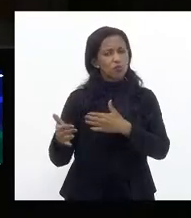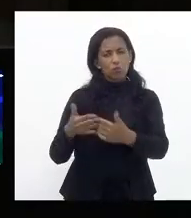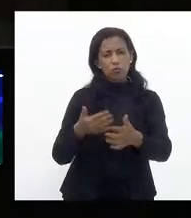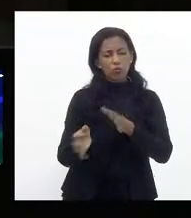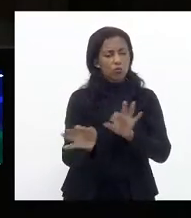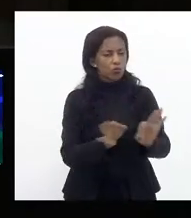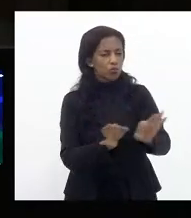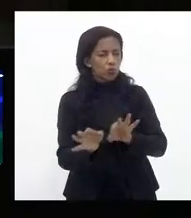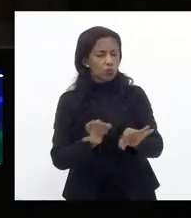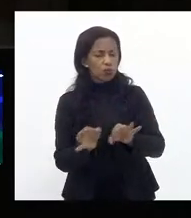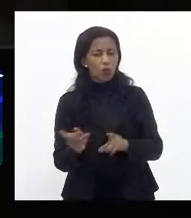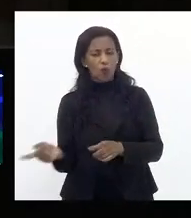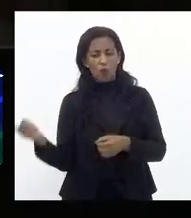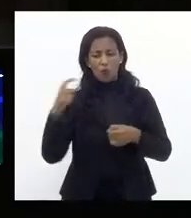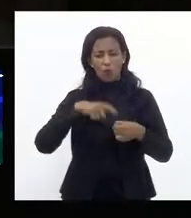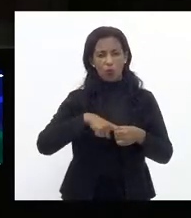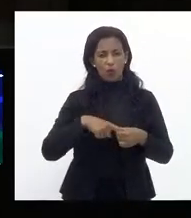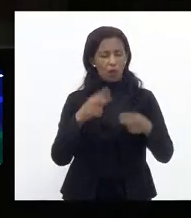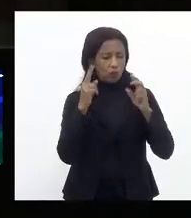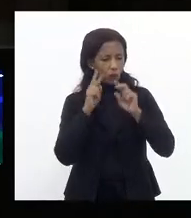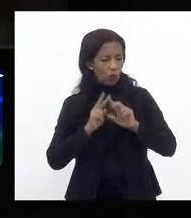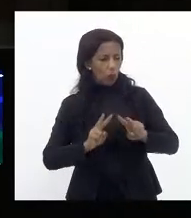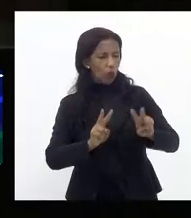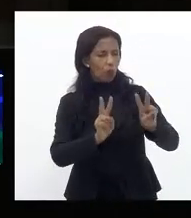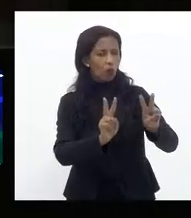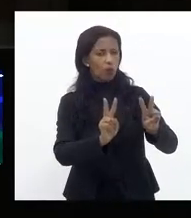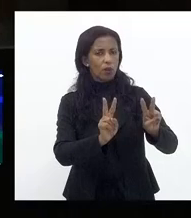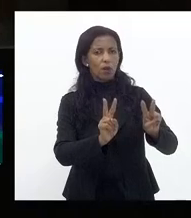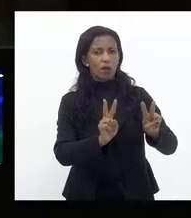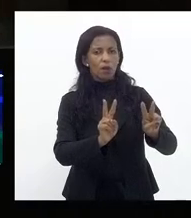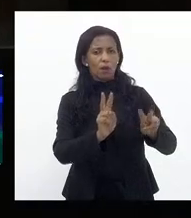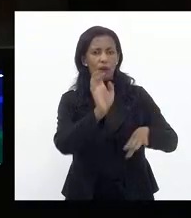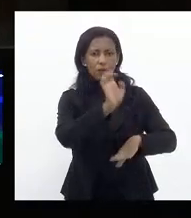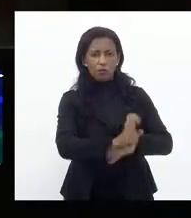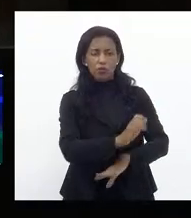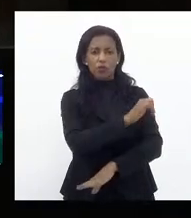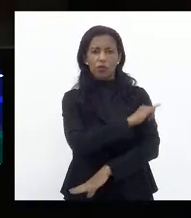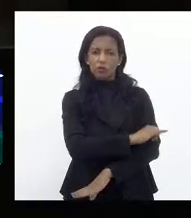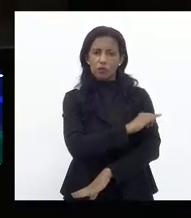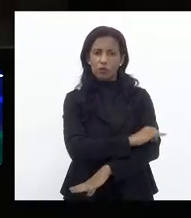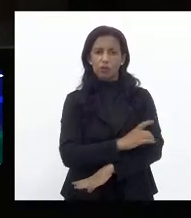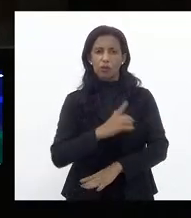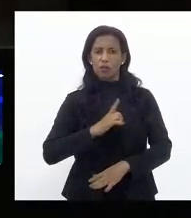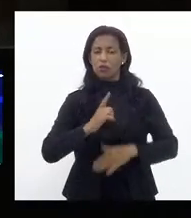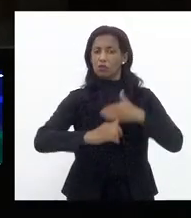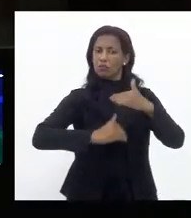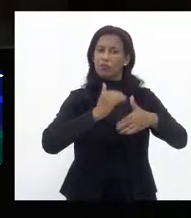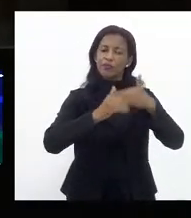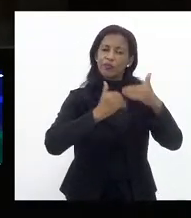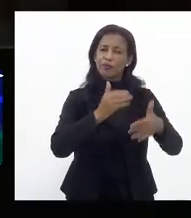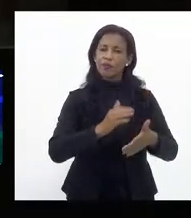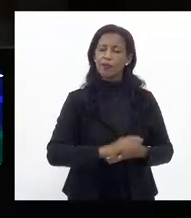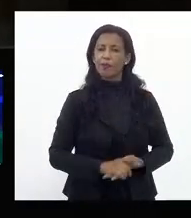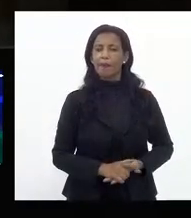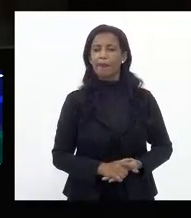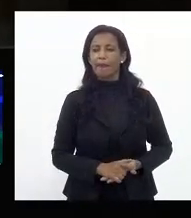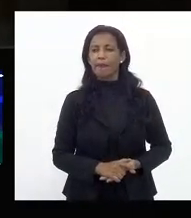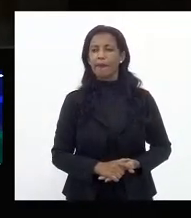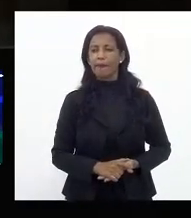maneira voltado com o olhar para que esse Estado do Rio de Janeiro se desenvolva